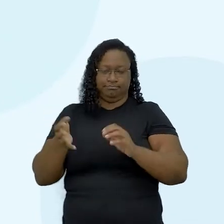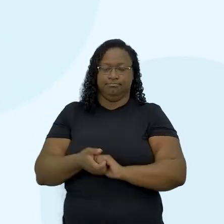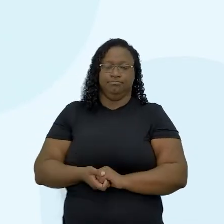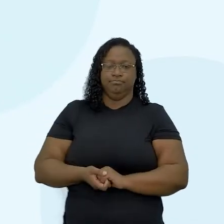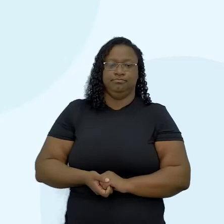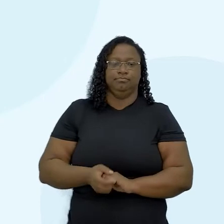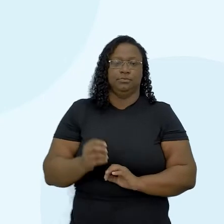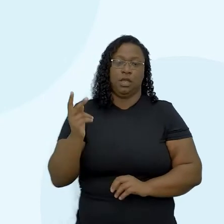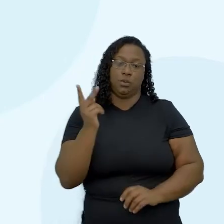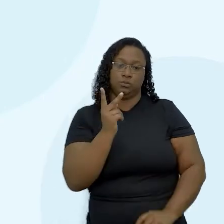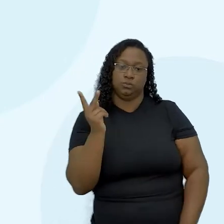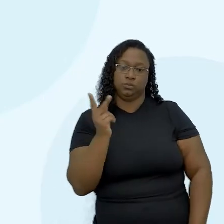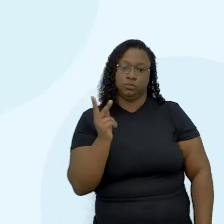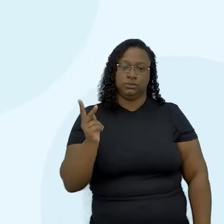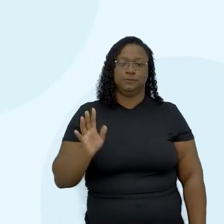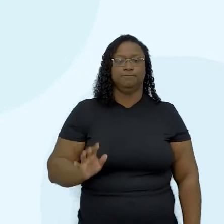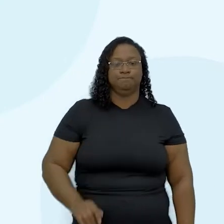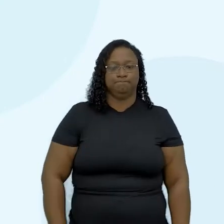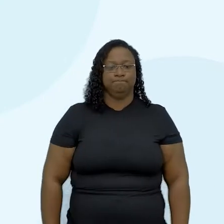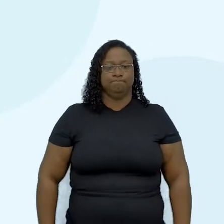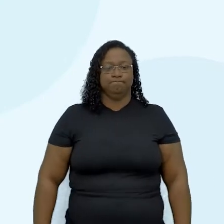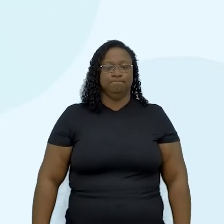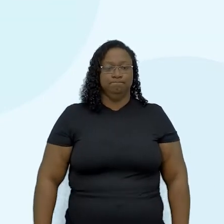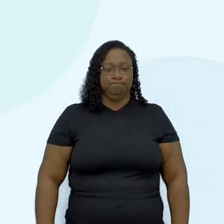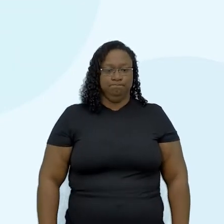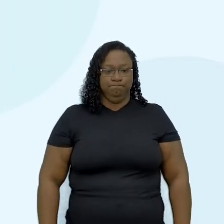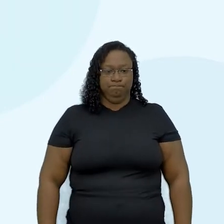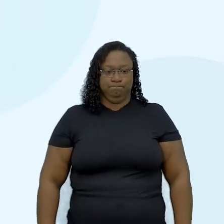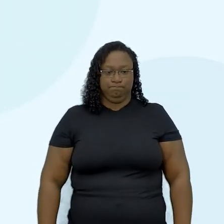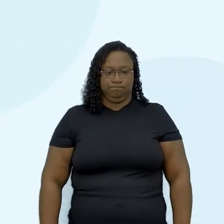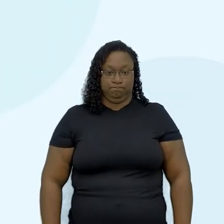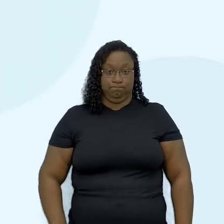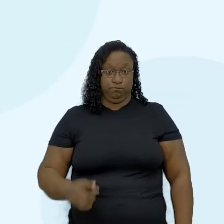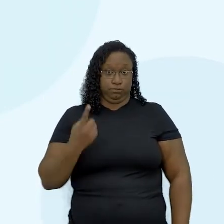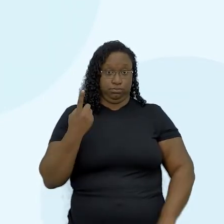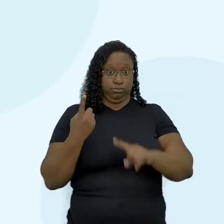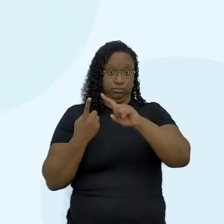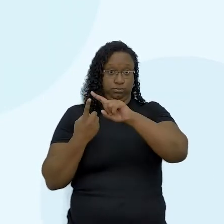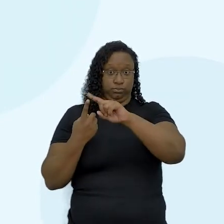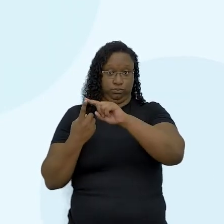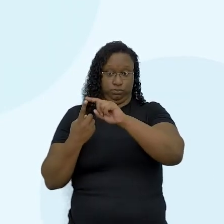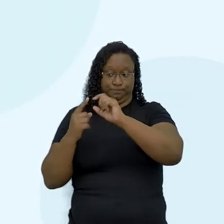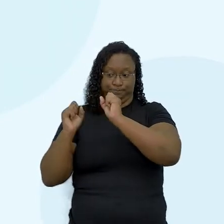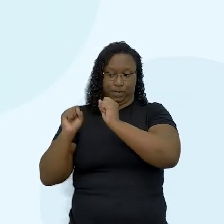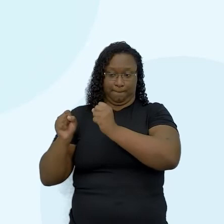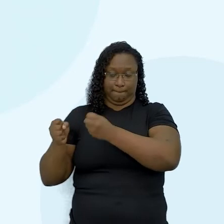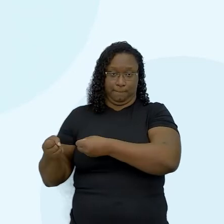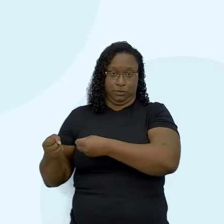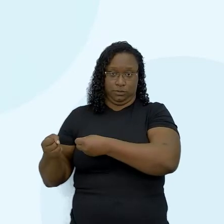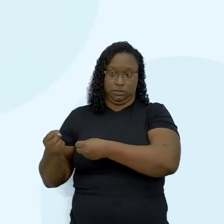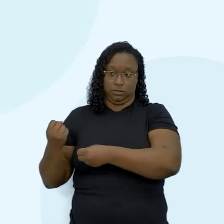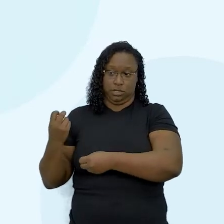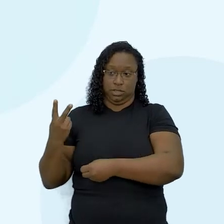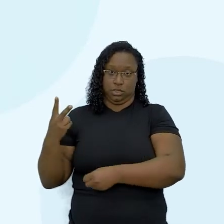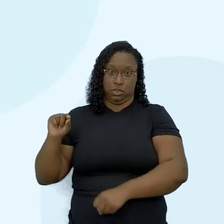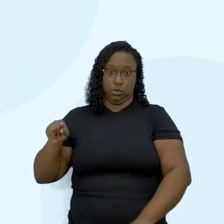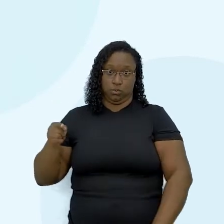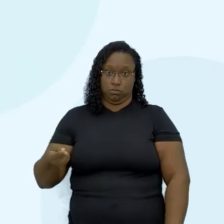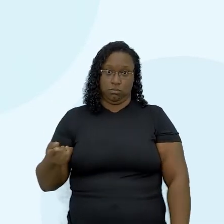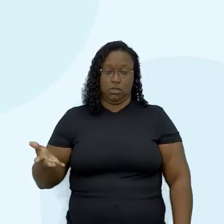aparelhos, eu coloquei ali, tá bom? E que um tem a potência de 2.000 watts e o